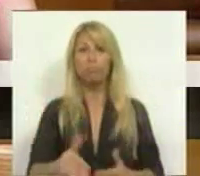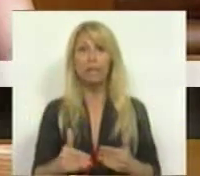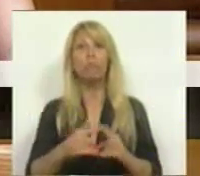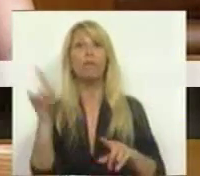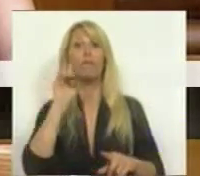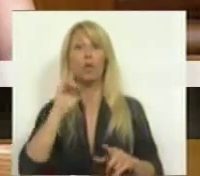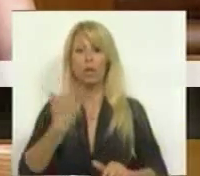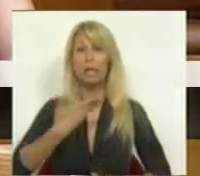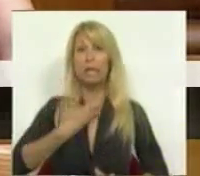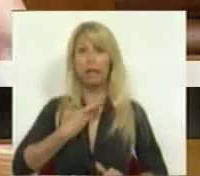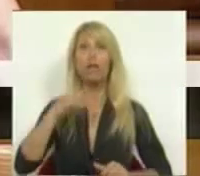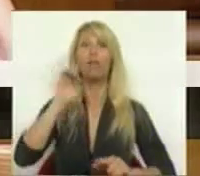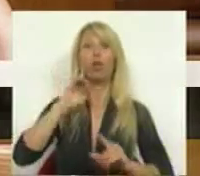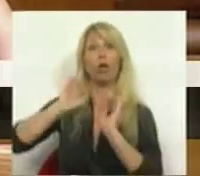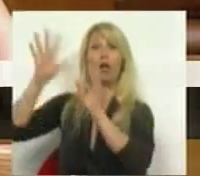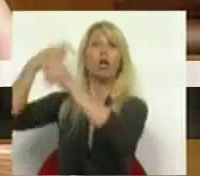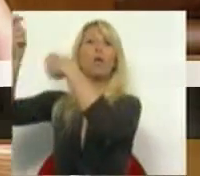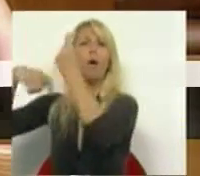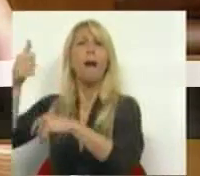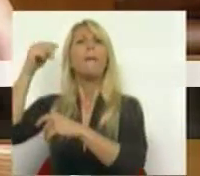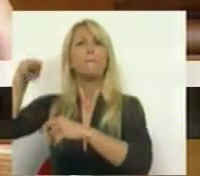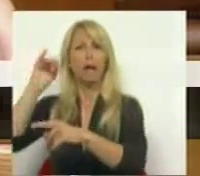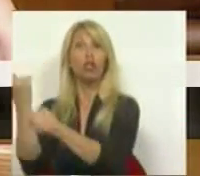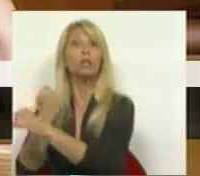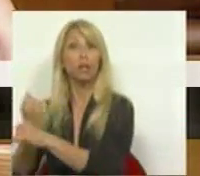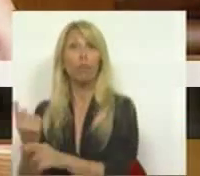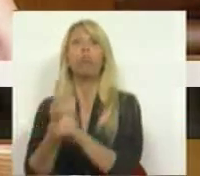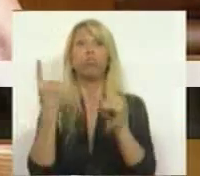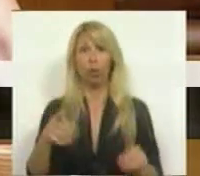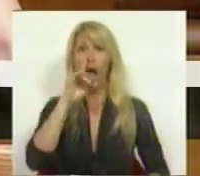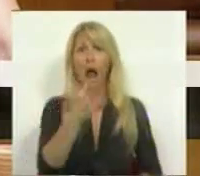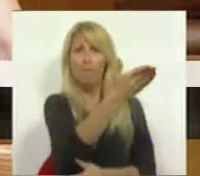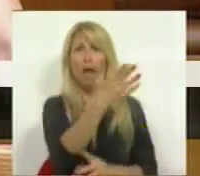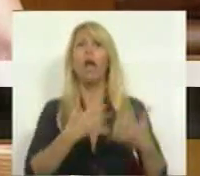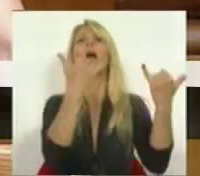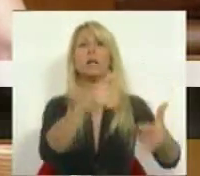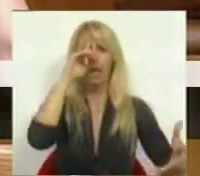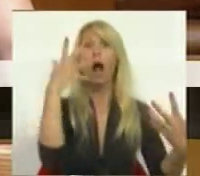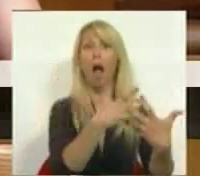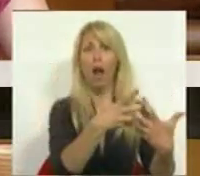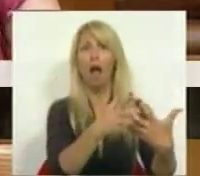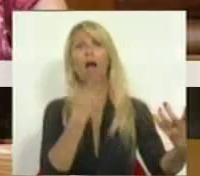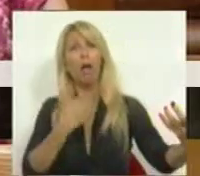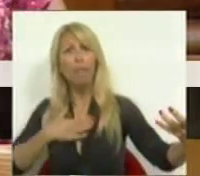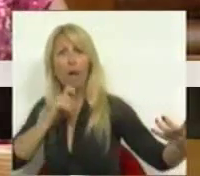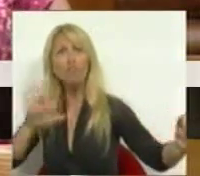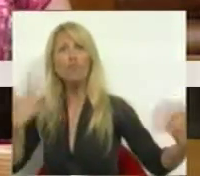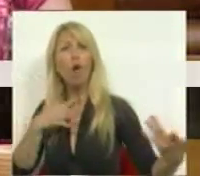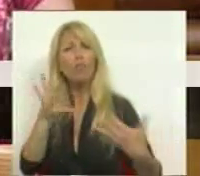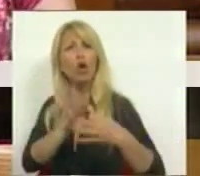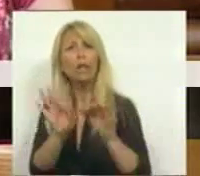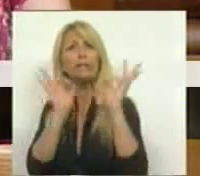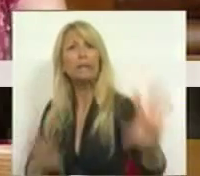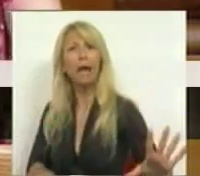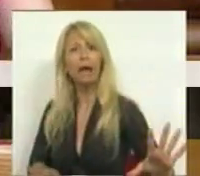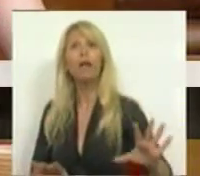de bens e serviços, porque afinal o que serviu para a Alemanha do pós-guerra só pode servir para nós também. E hoje é